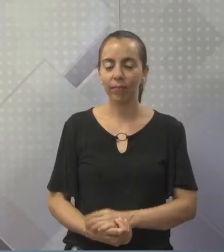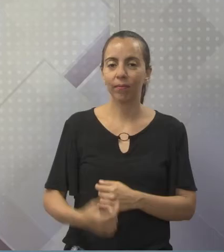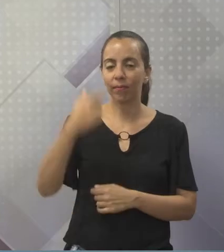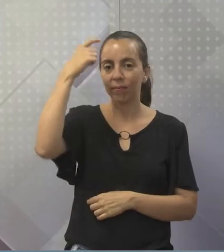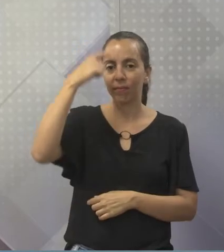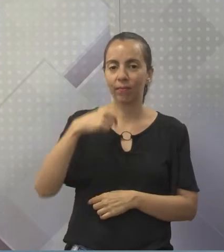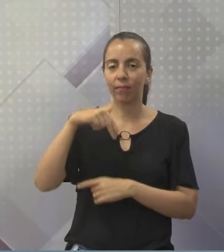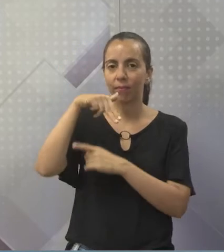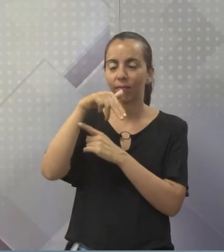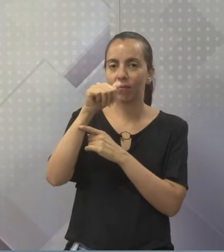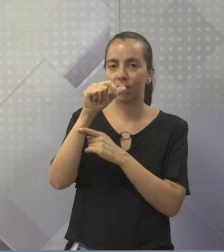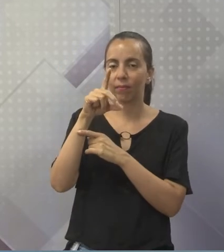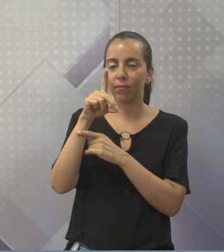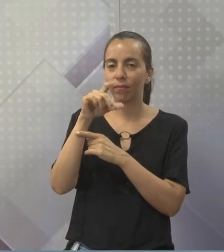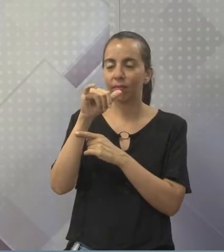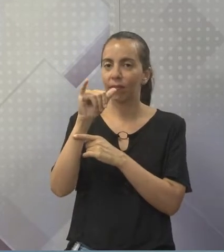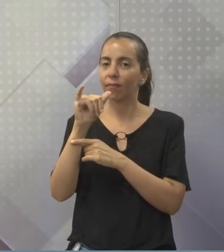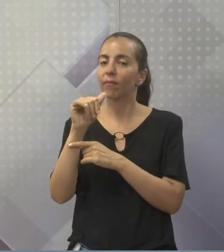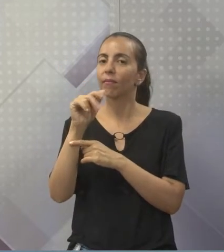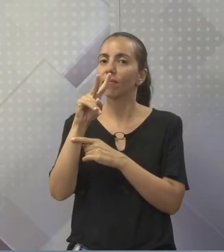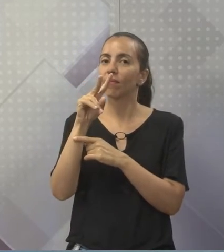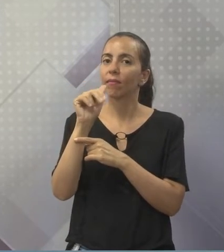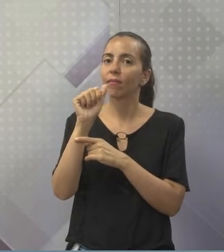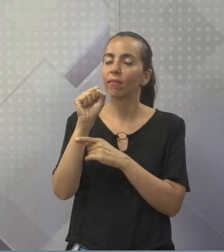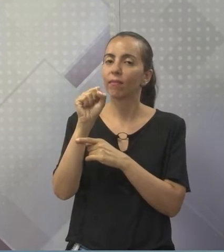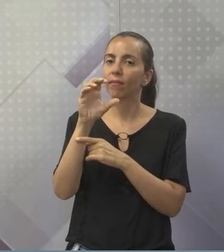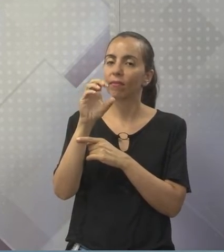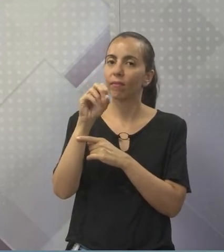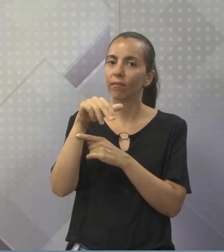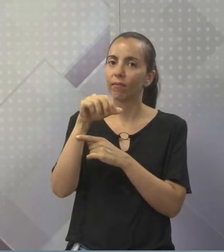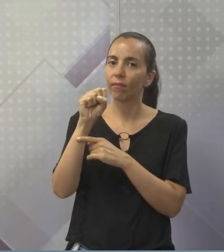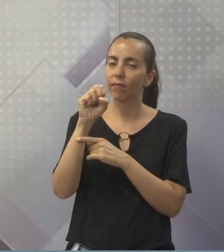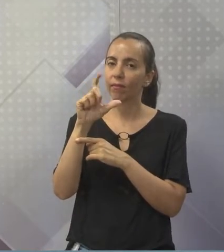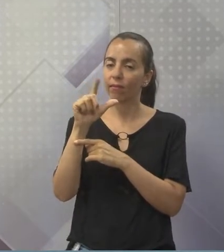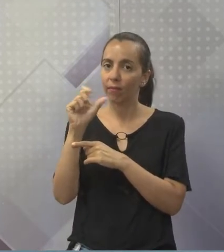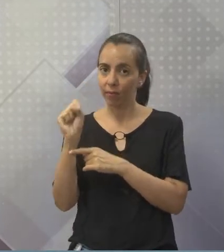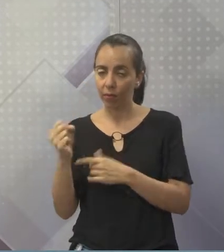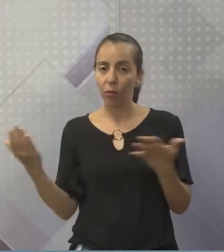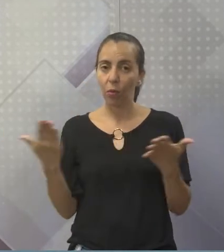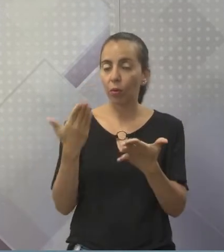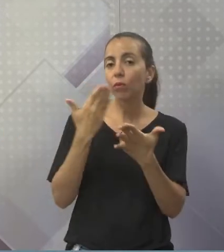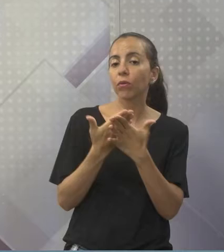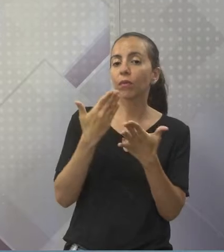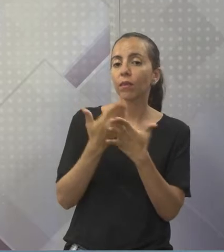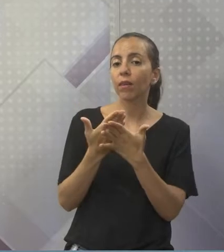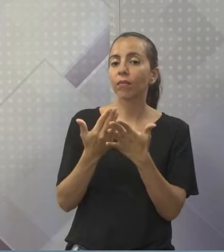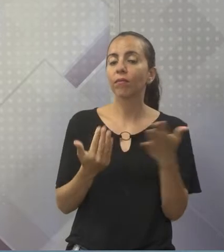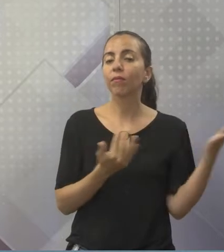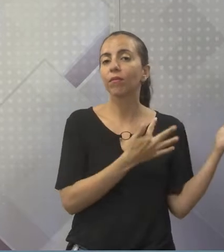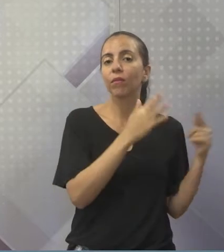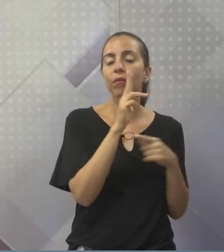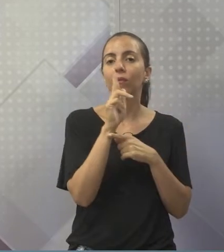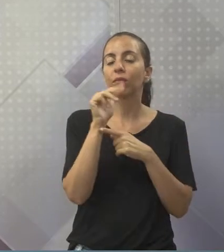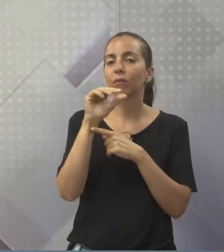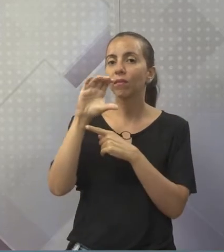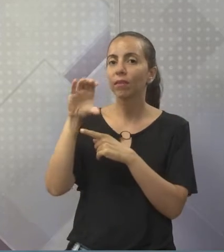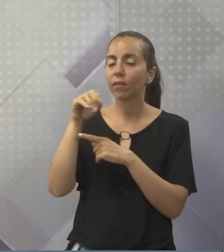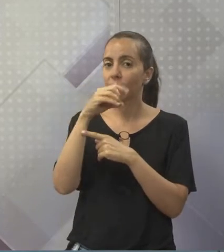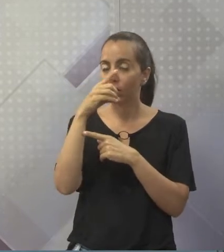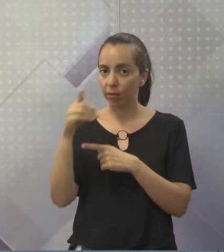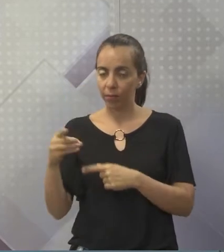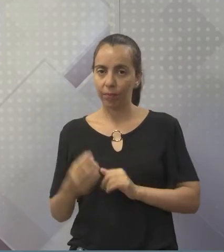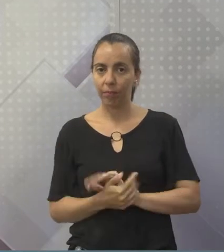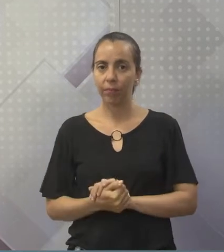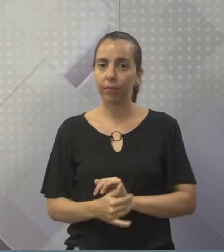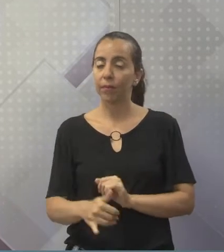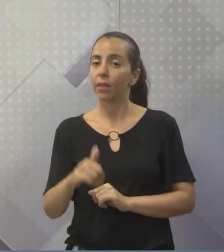Meu nome é Nádia Vasconcelos e hoje a gente vai estudar a função. Se eu chego num supermercado, tem lá o meu tabuleiro